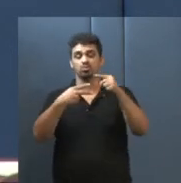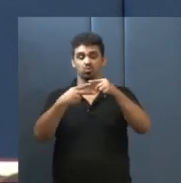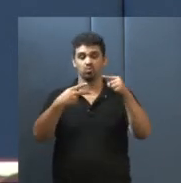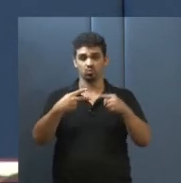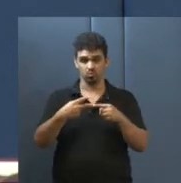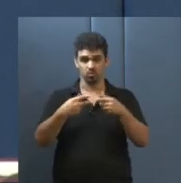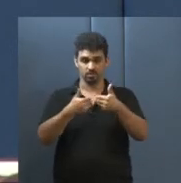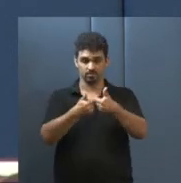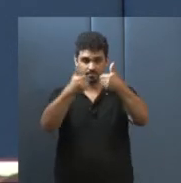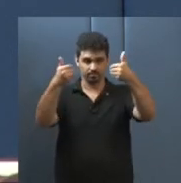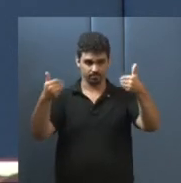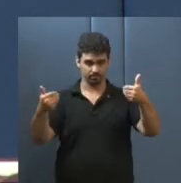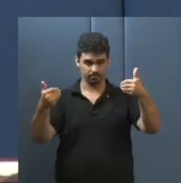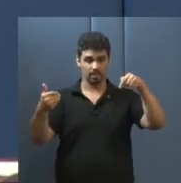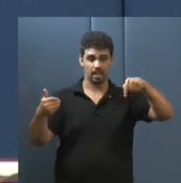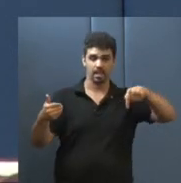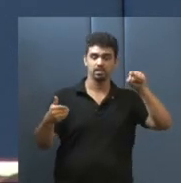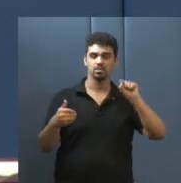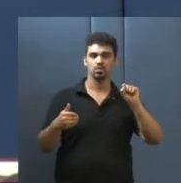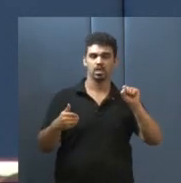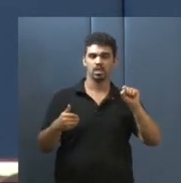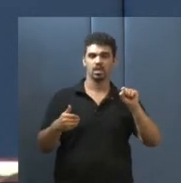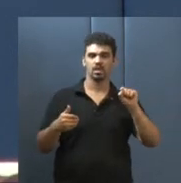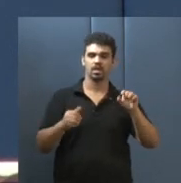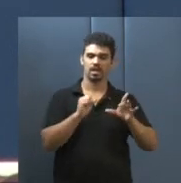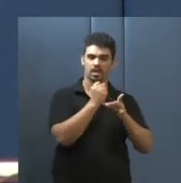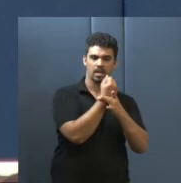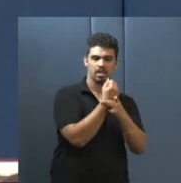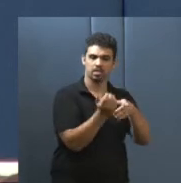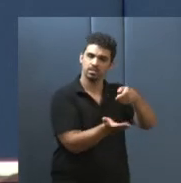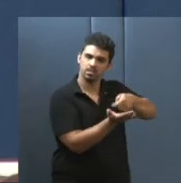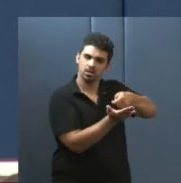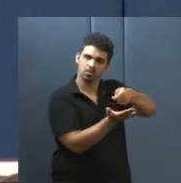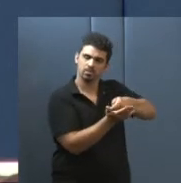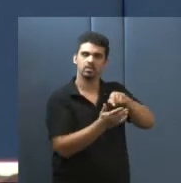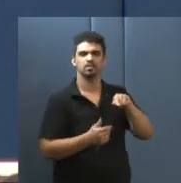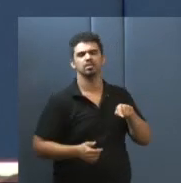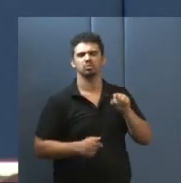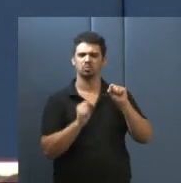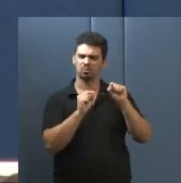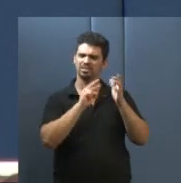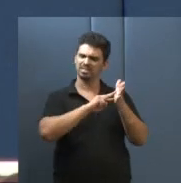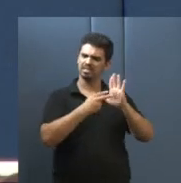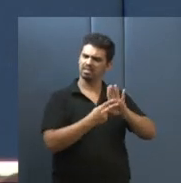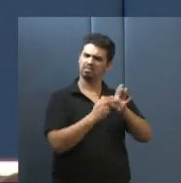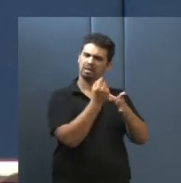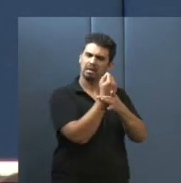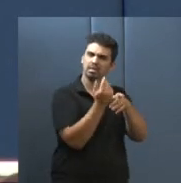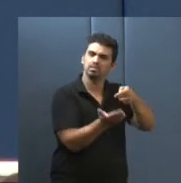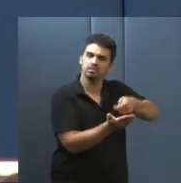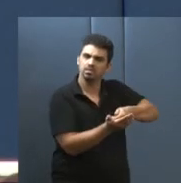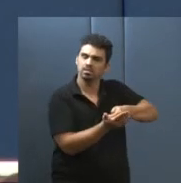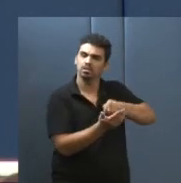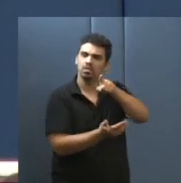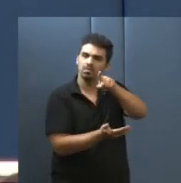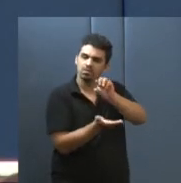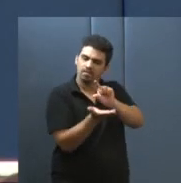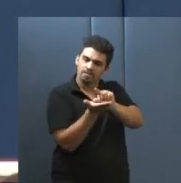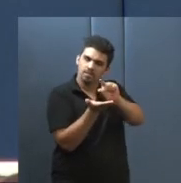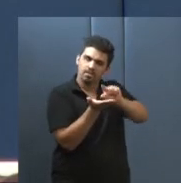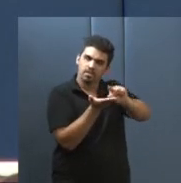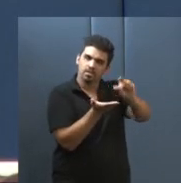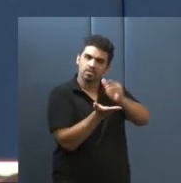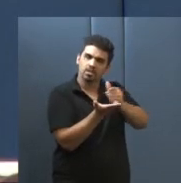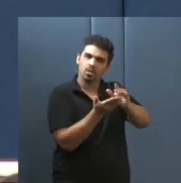divisões básicas. A divisão número um, garantia exigida. O que é uma garantia exigida? Você, financiador